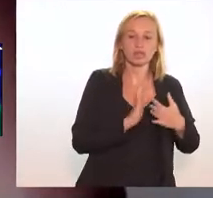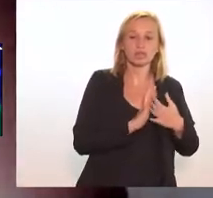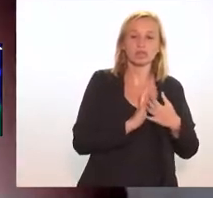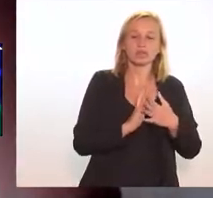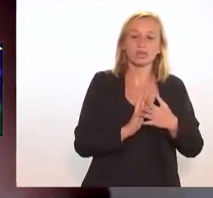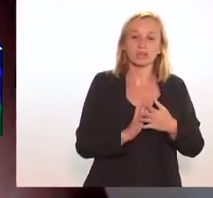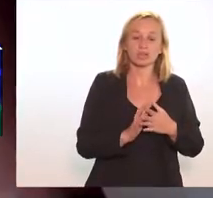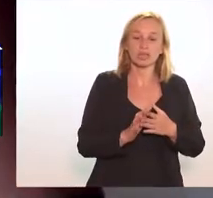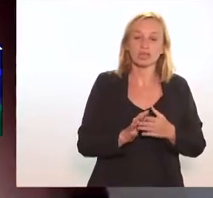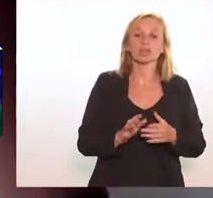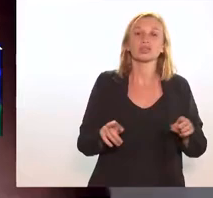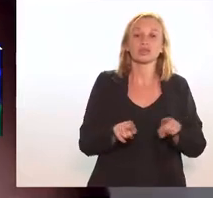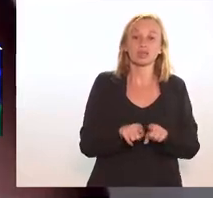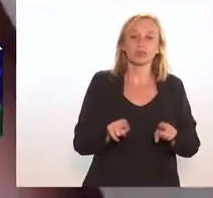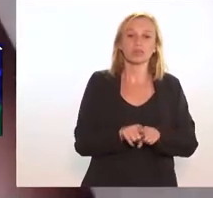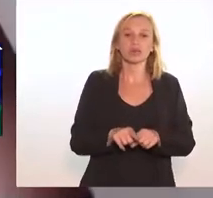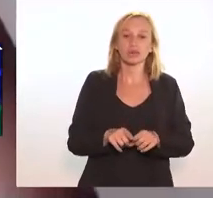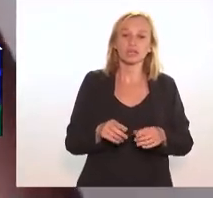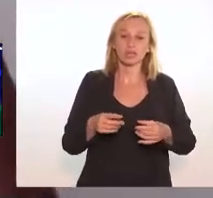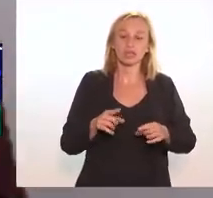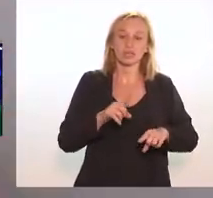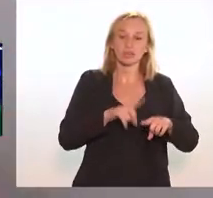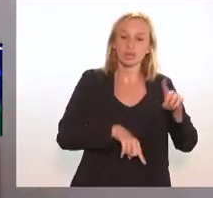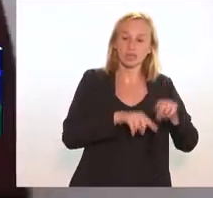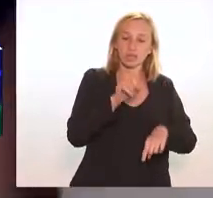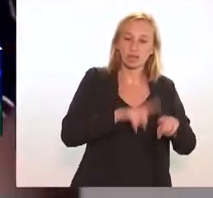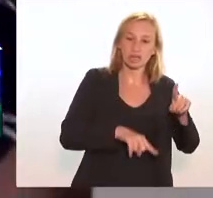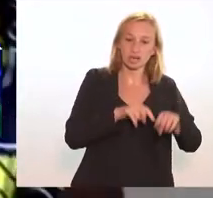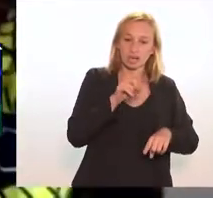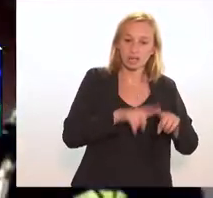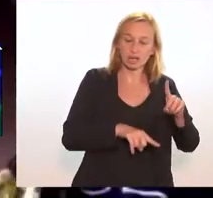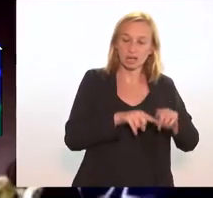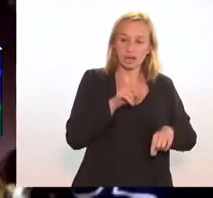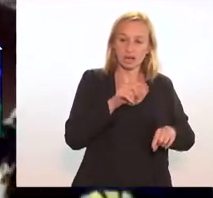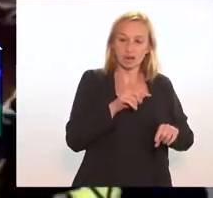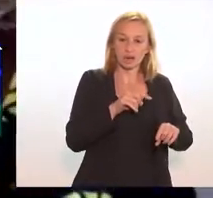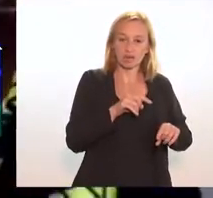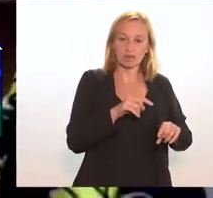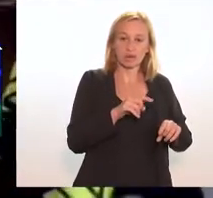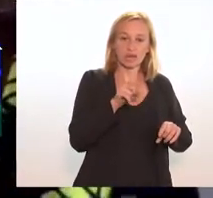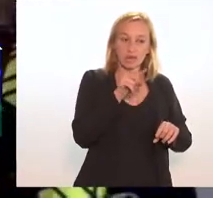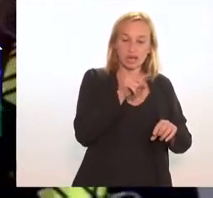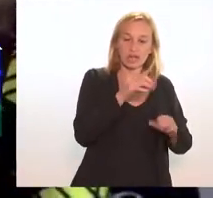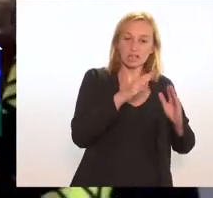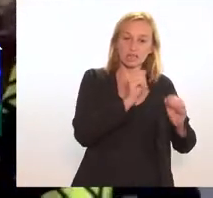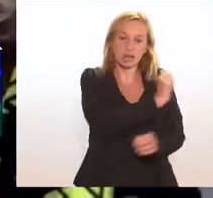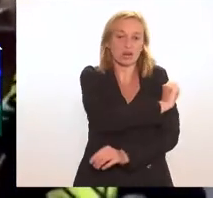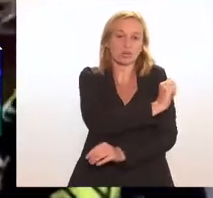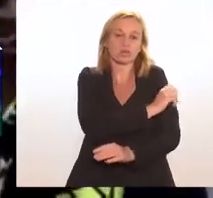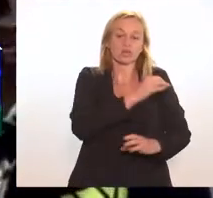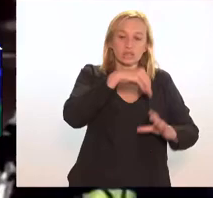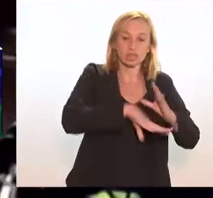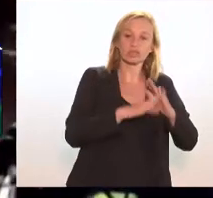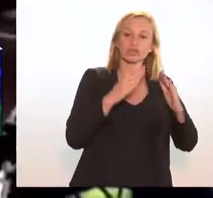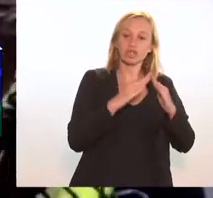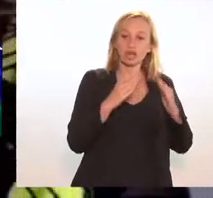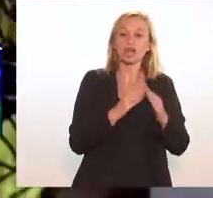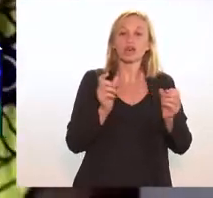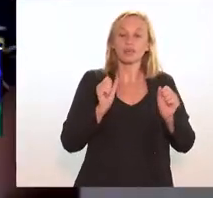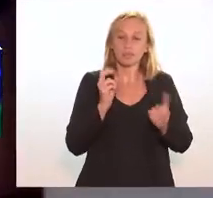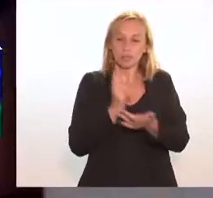escola, garantia de material remoto para aqueles estudantes que estiverem em casa. Afinal, mesmo com a